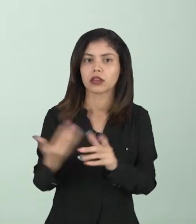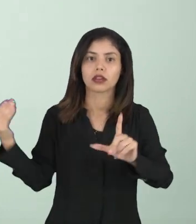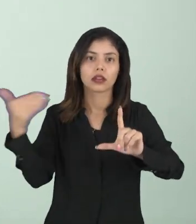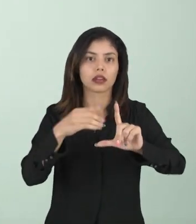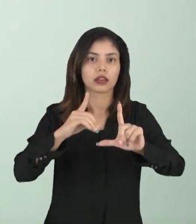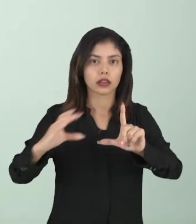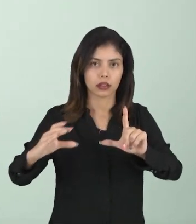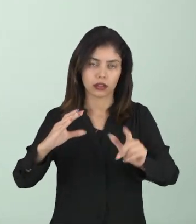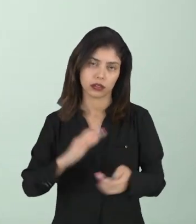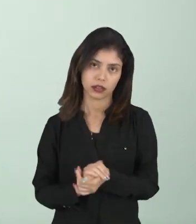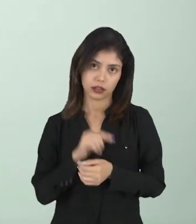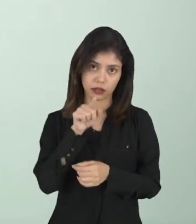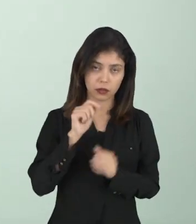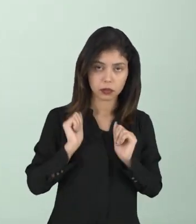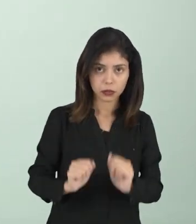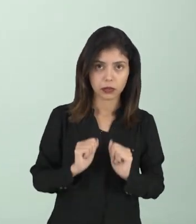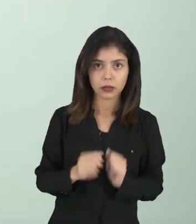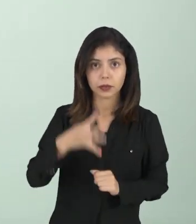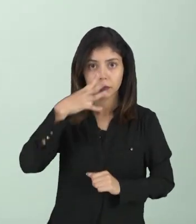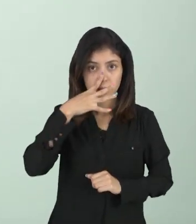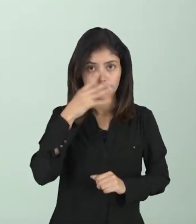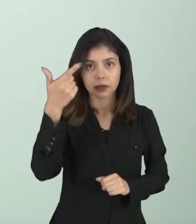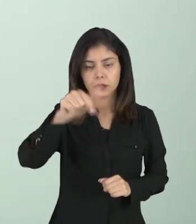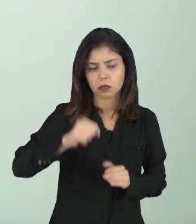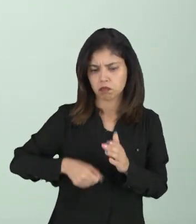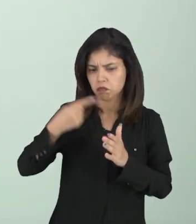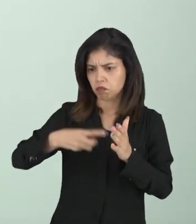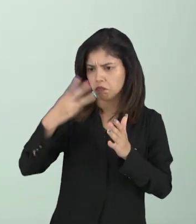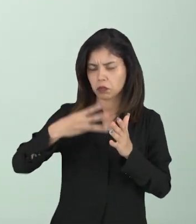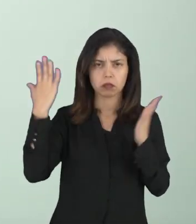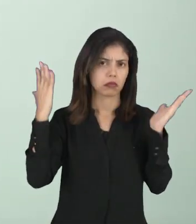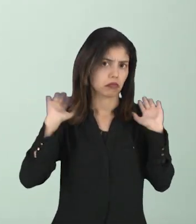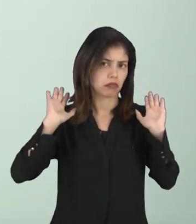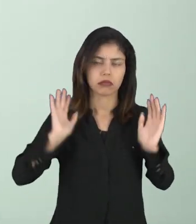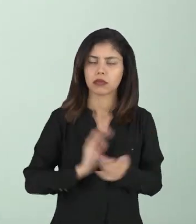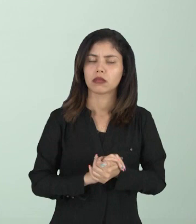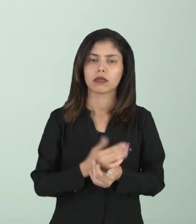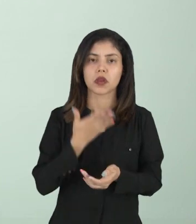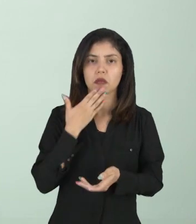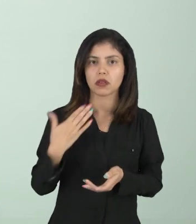lá na plataforma Eduque para que vocês possam assistir quantas